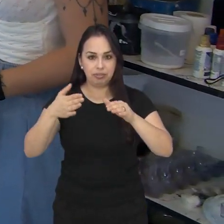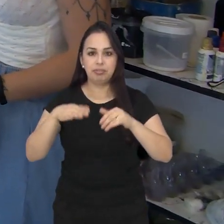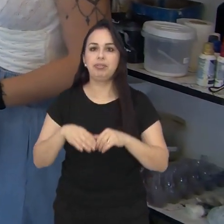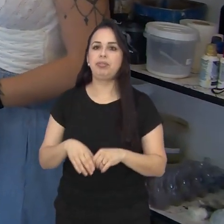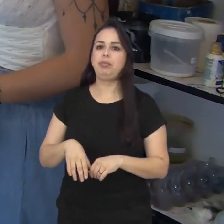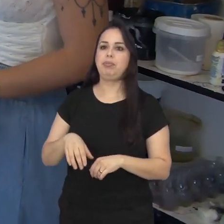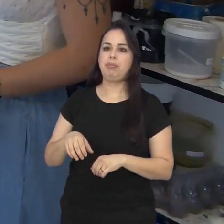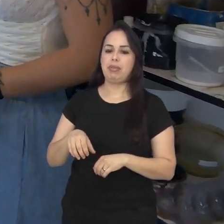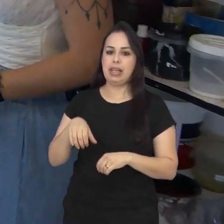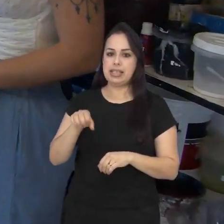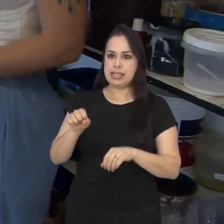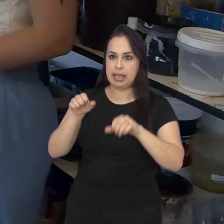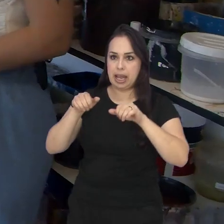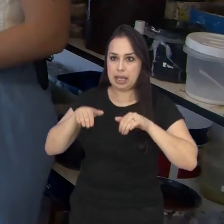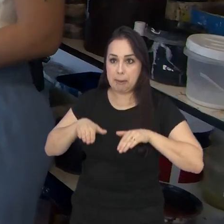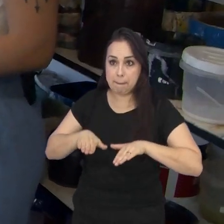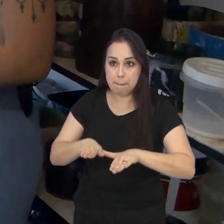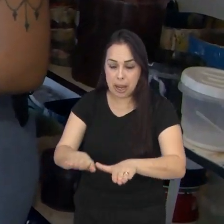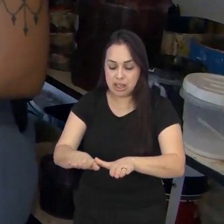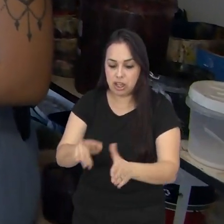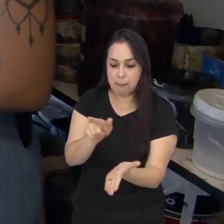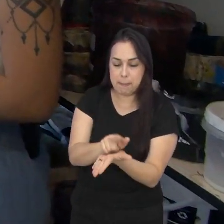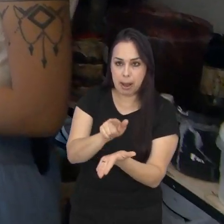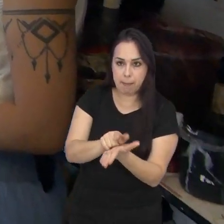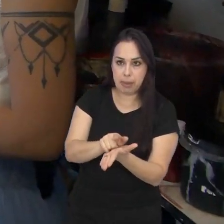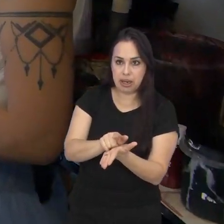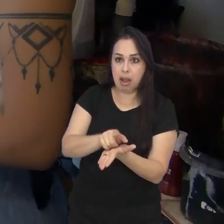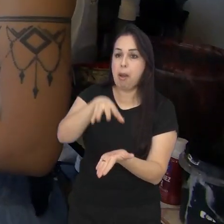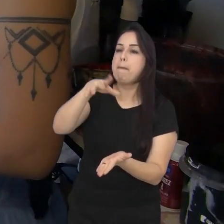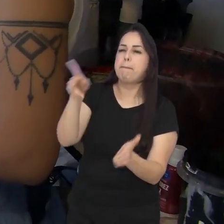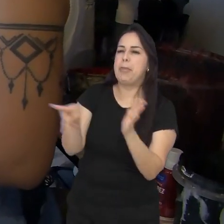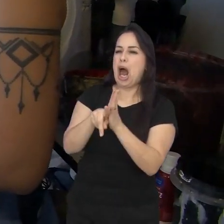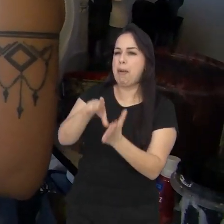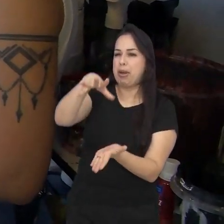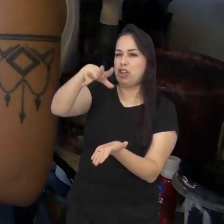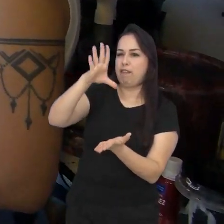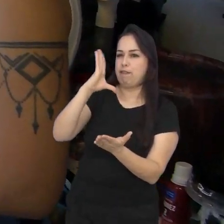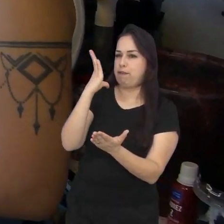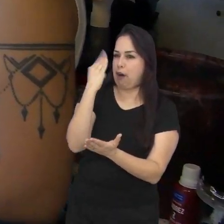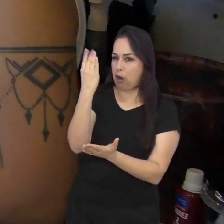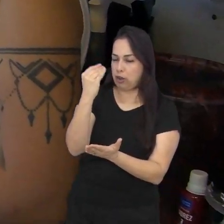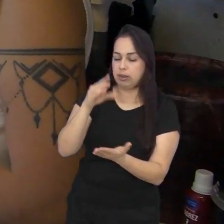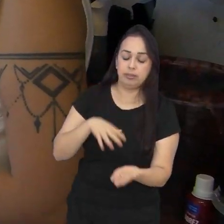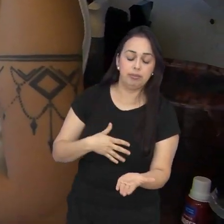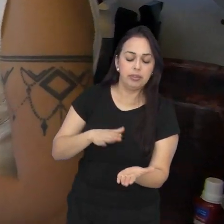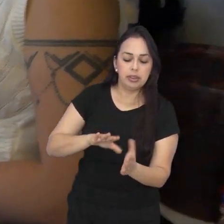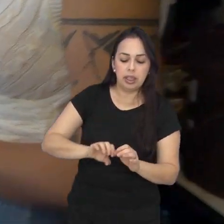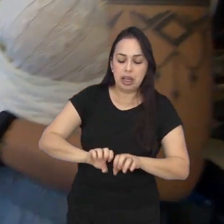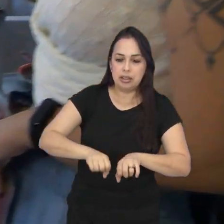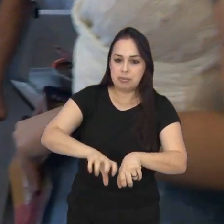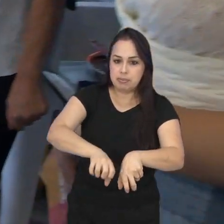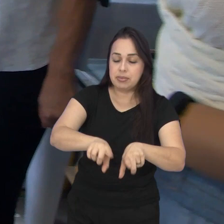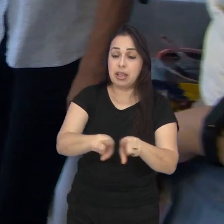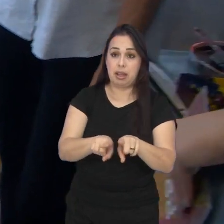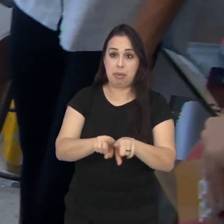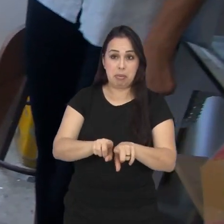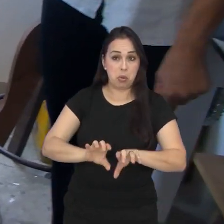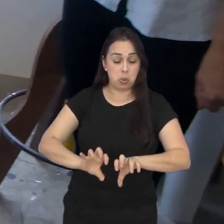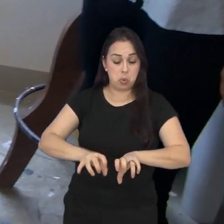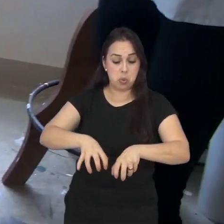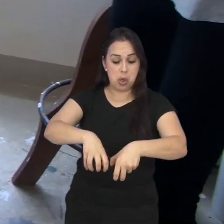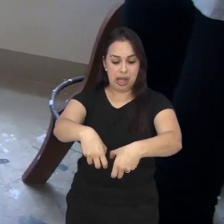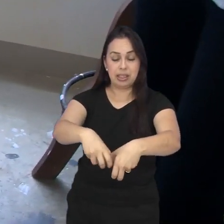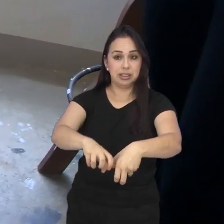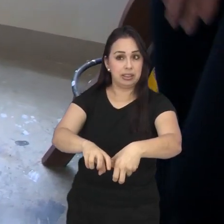ali? Aqui embaixo eu tenho trabalho feito com papel fotográfico, né? Que eu trabalhei um período. Aqui